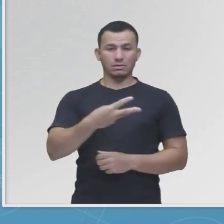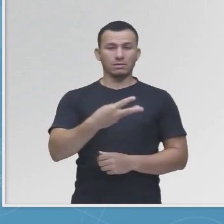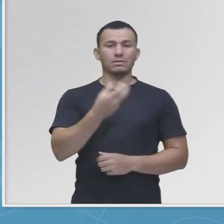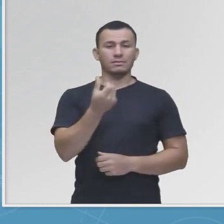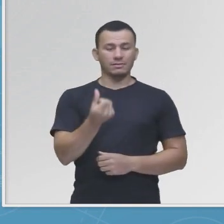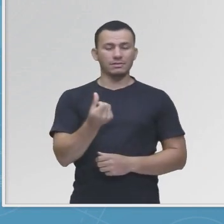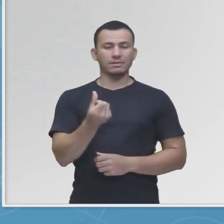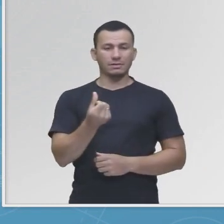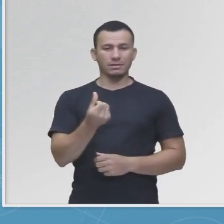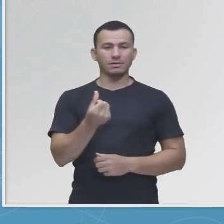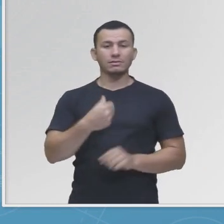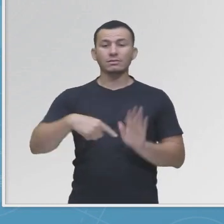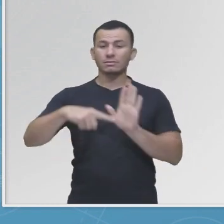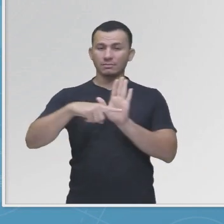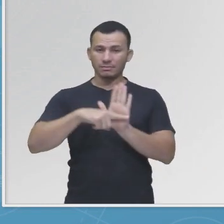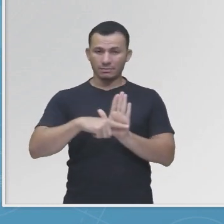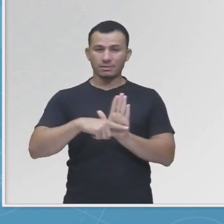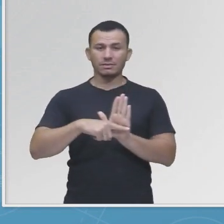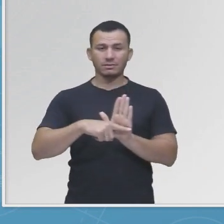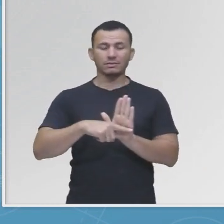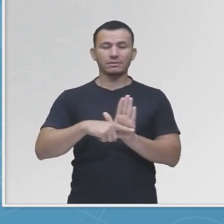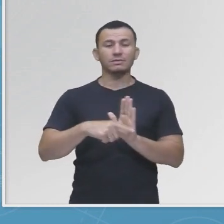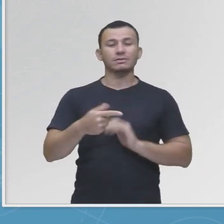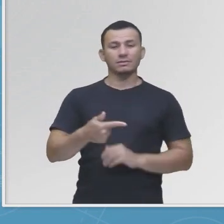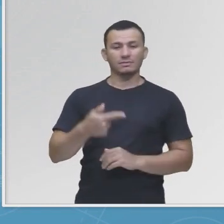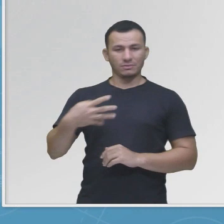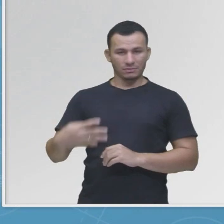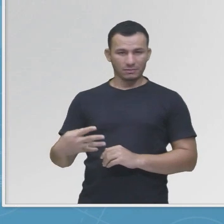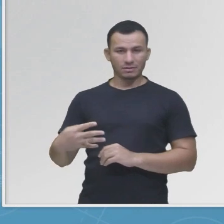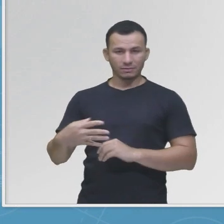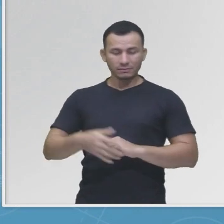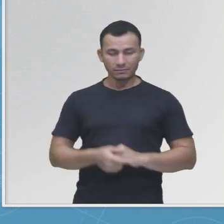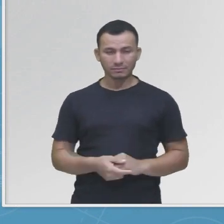36 menos 24.